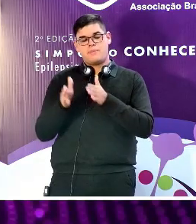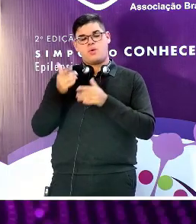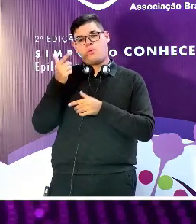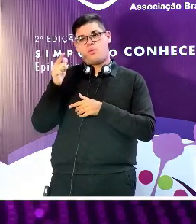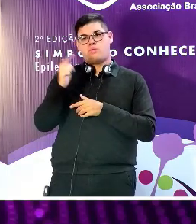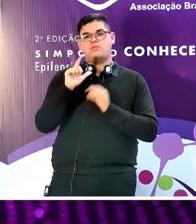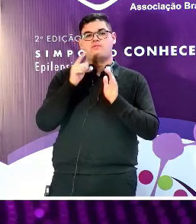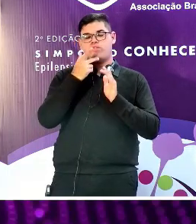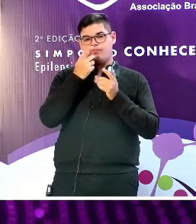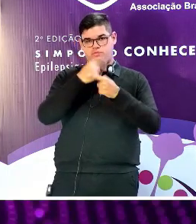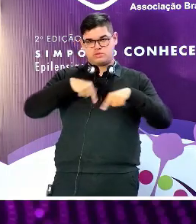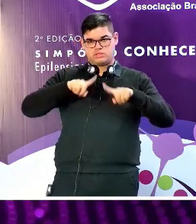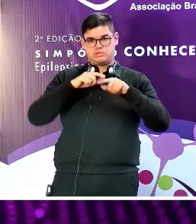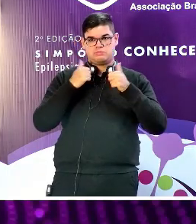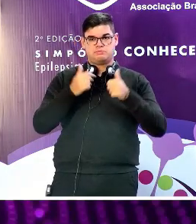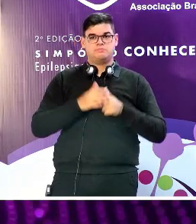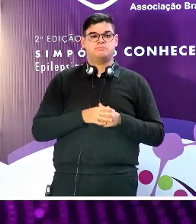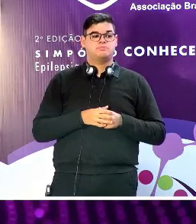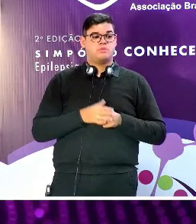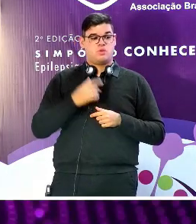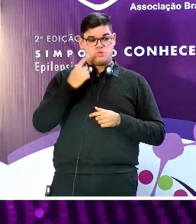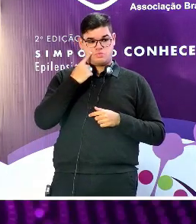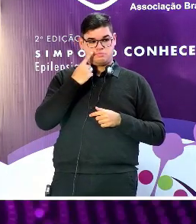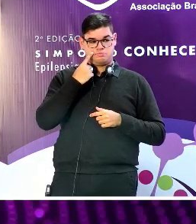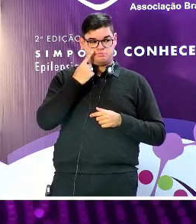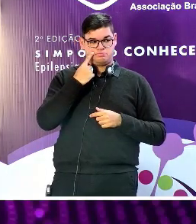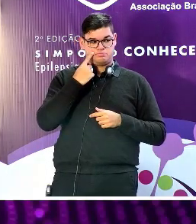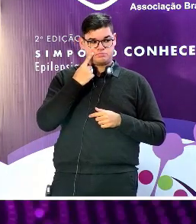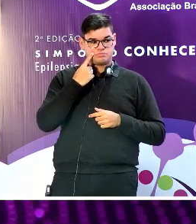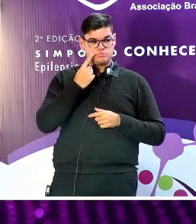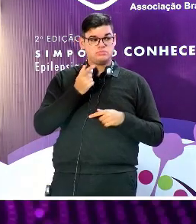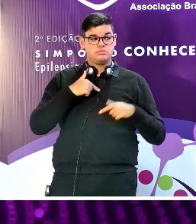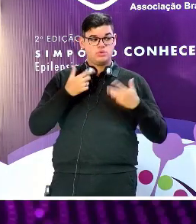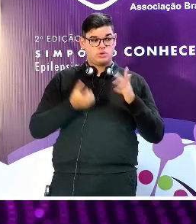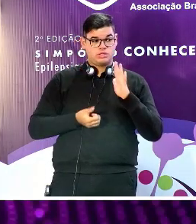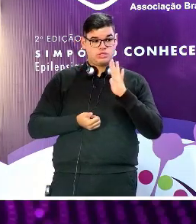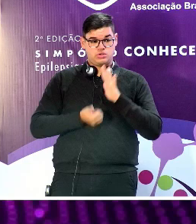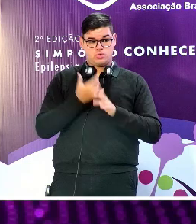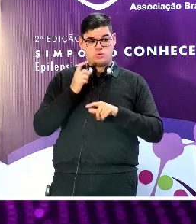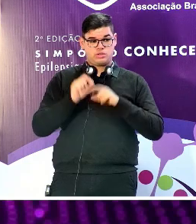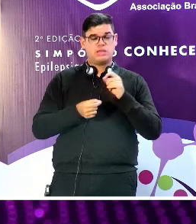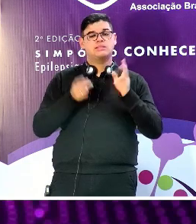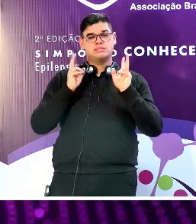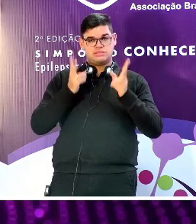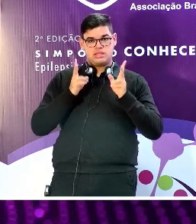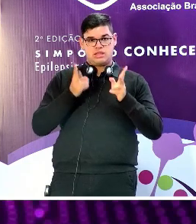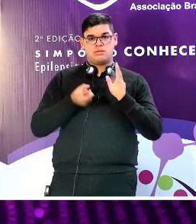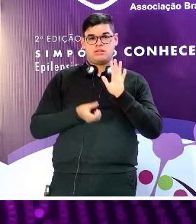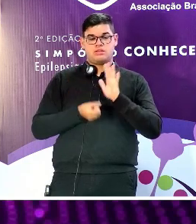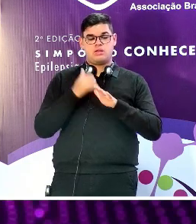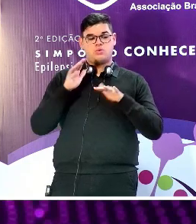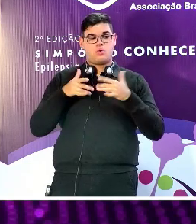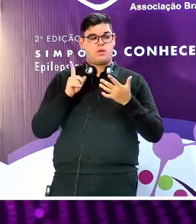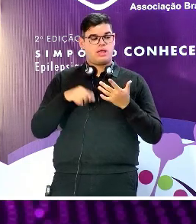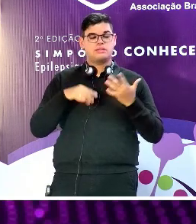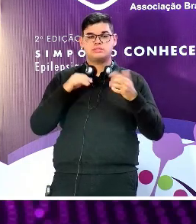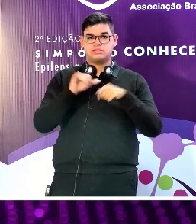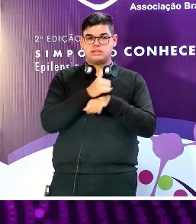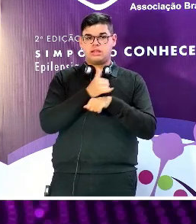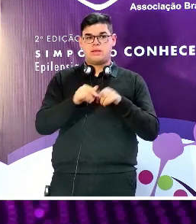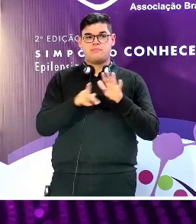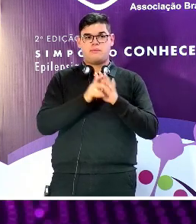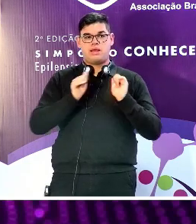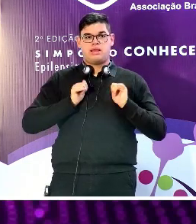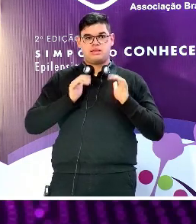vocês. Paralelamente a isso, surgiu, obviamente, sempre surge, qual é o mecanismo de ação desse